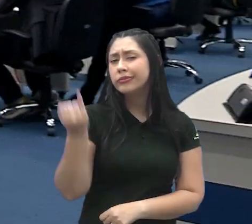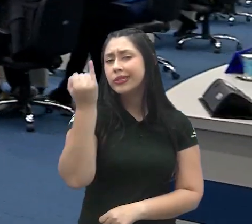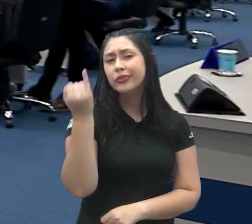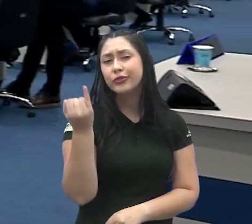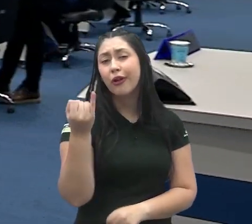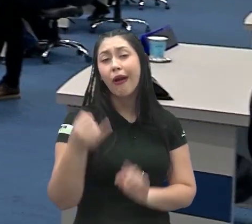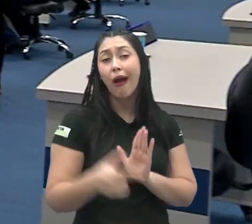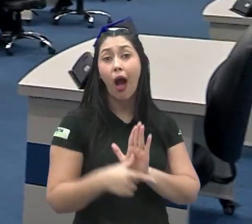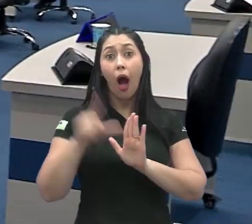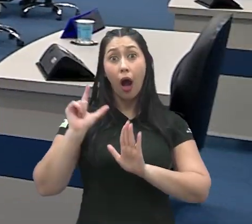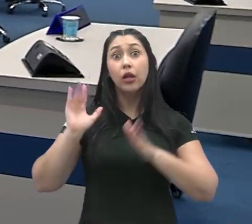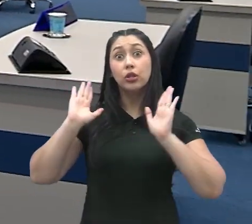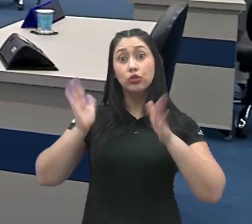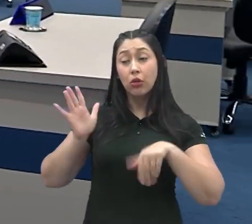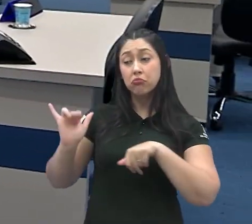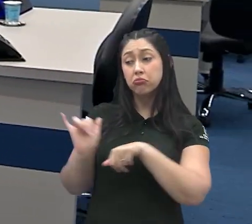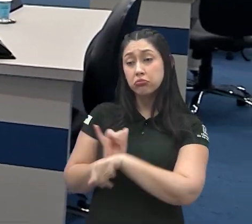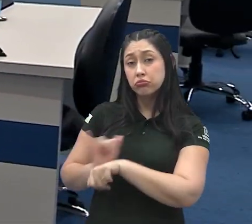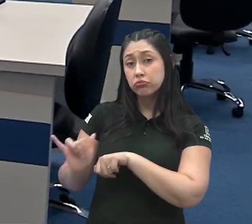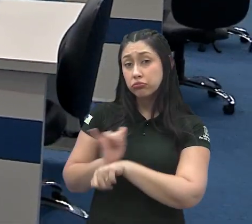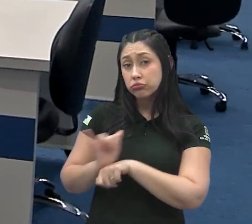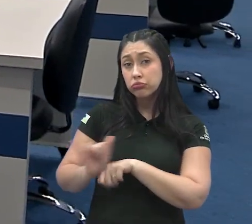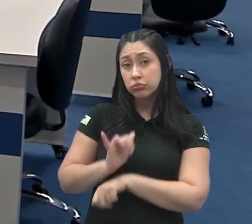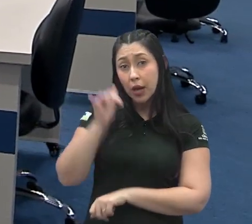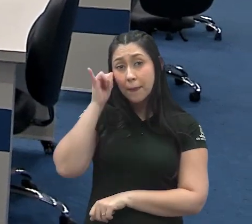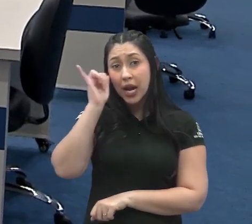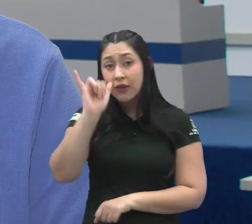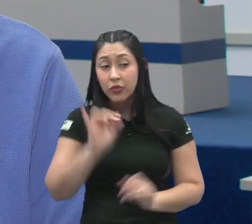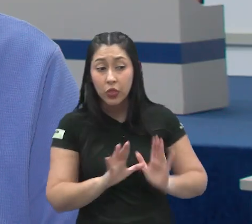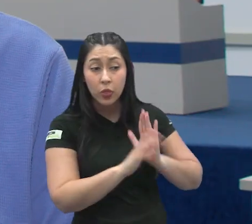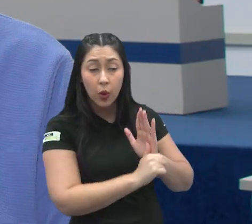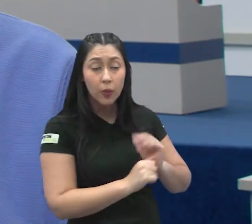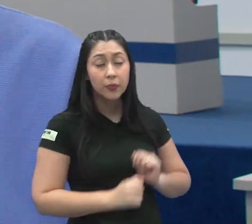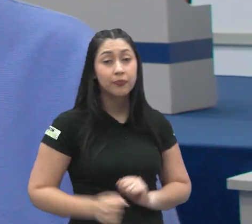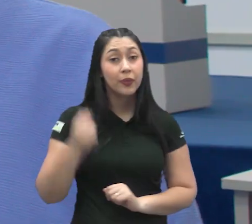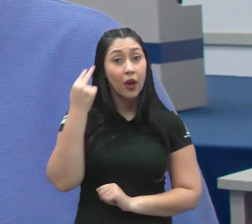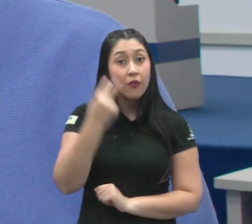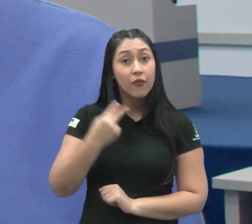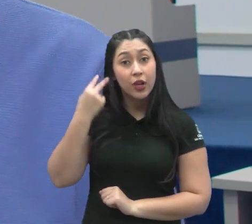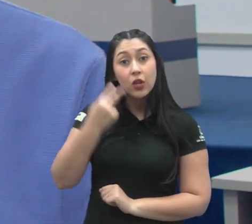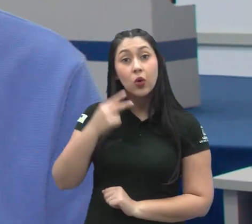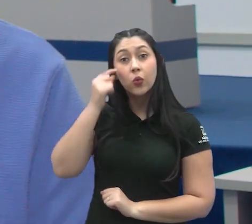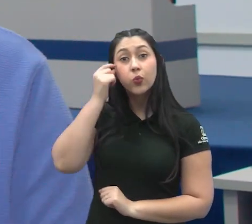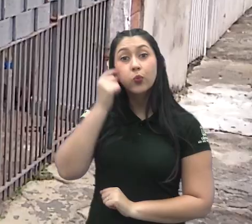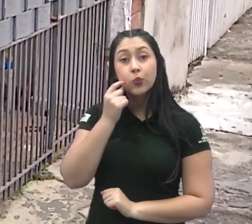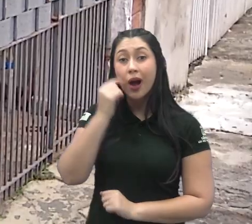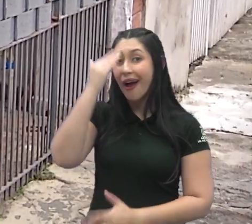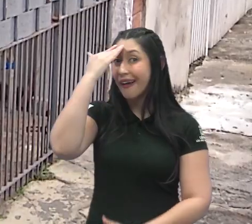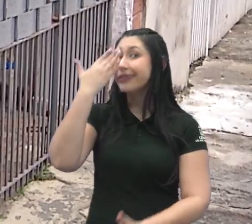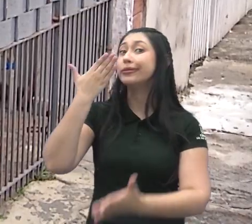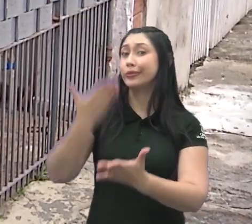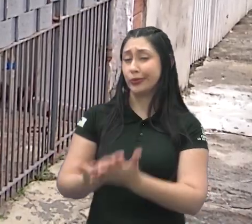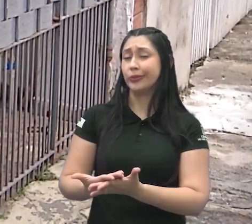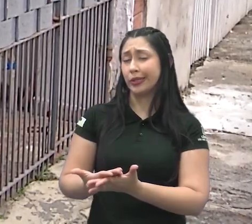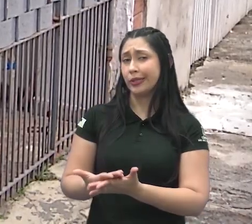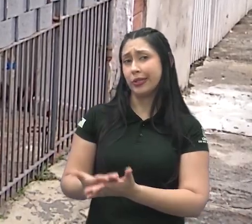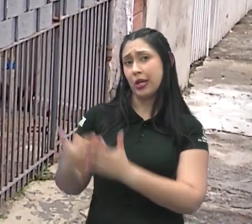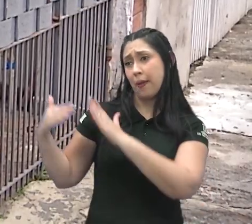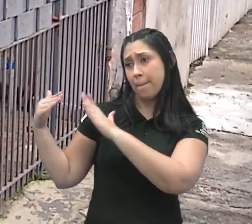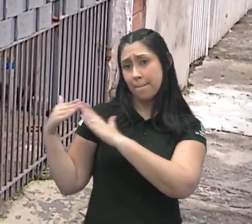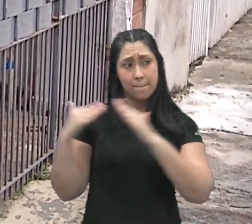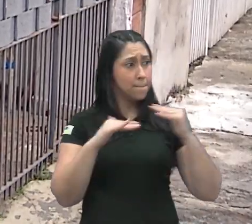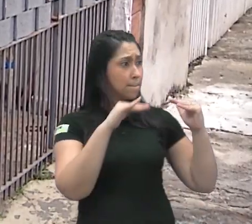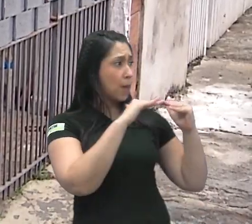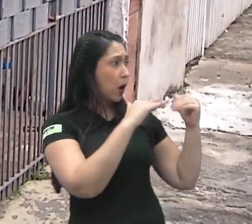de cuidados preventivos para evitar roubos e furtos. O parlamentar Gilson Campos acredita que a rede de apoio